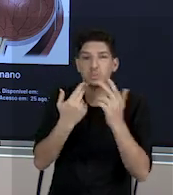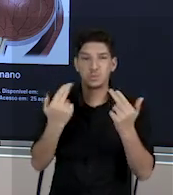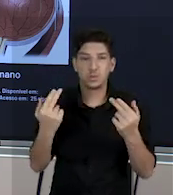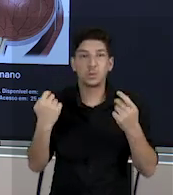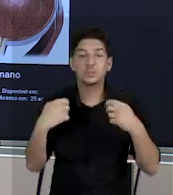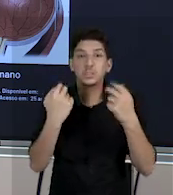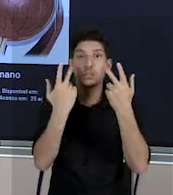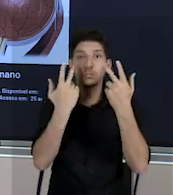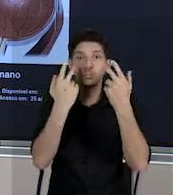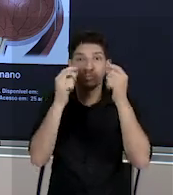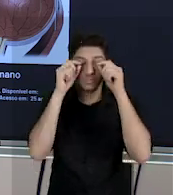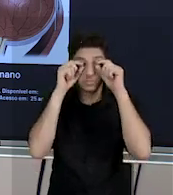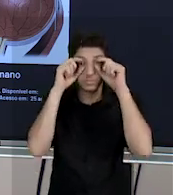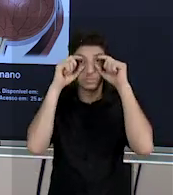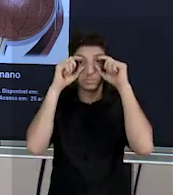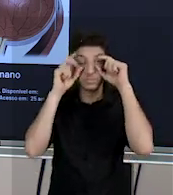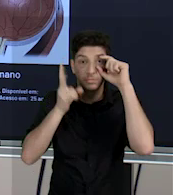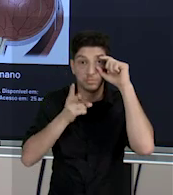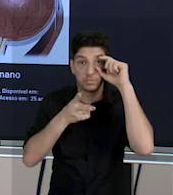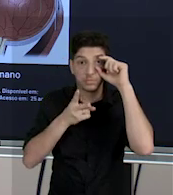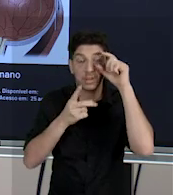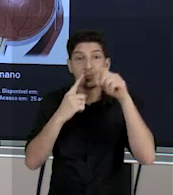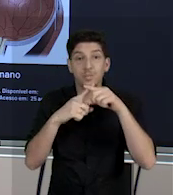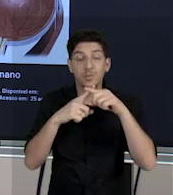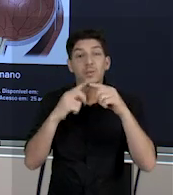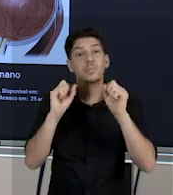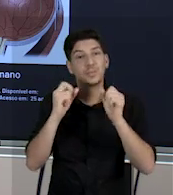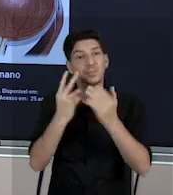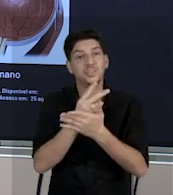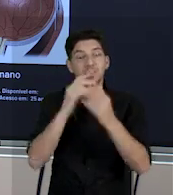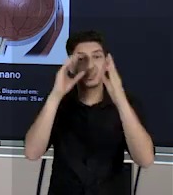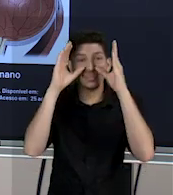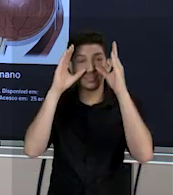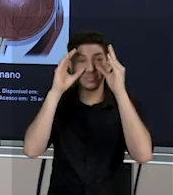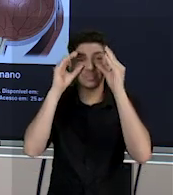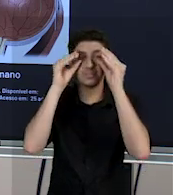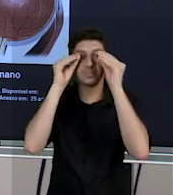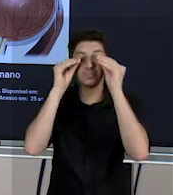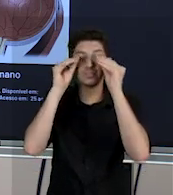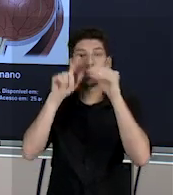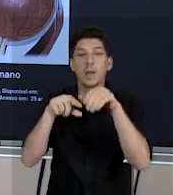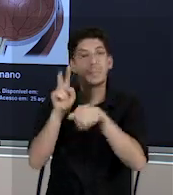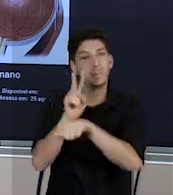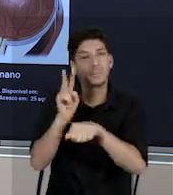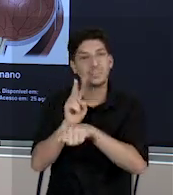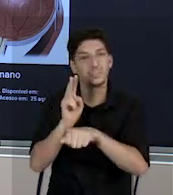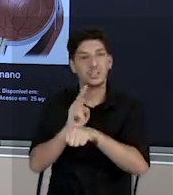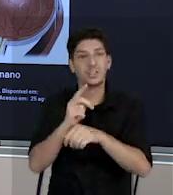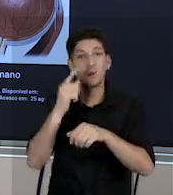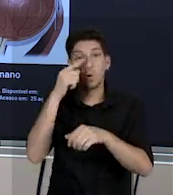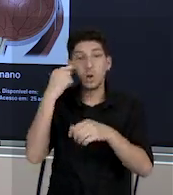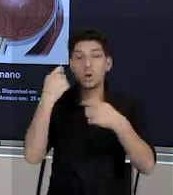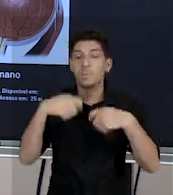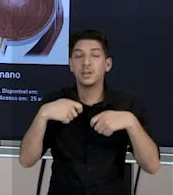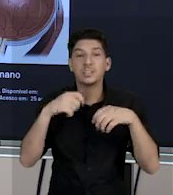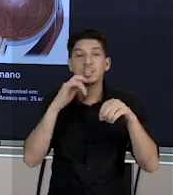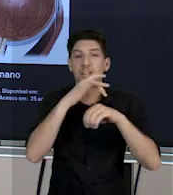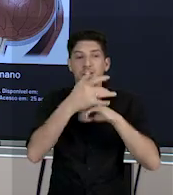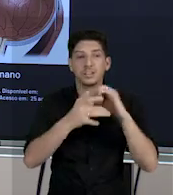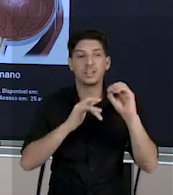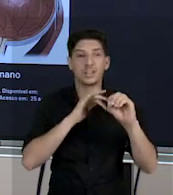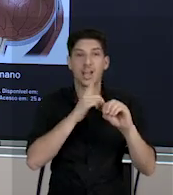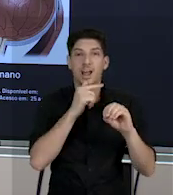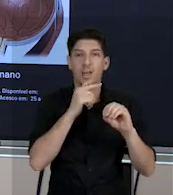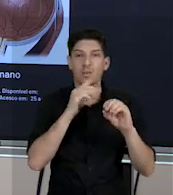fixa, aberta, porque senão a tendência é fechar mesmo, para proteção. E os olhos, né, eles têm que ficar umidificados ali para o bom